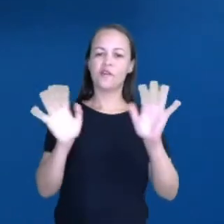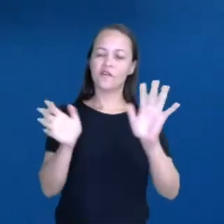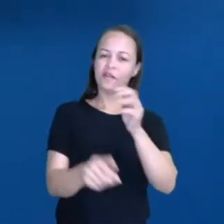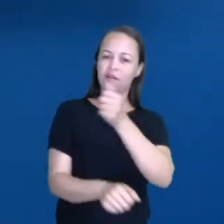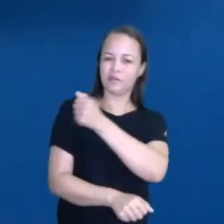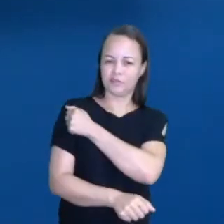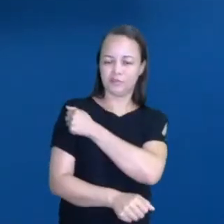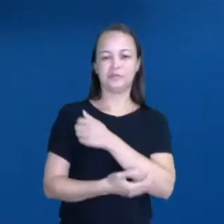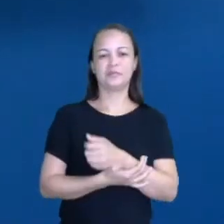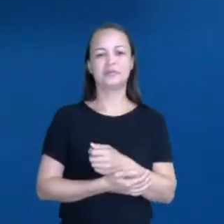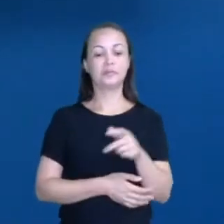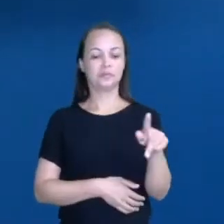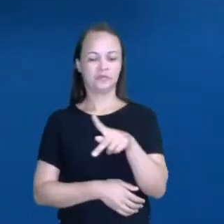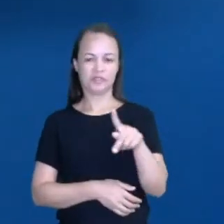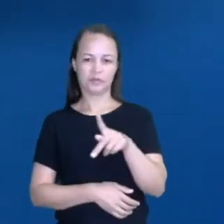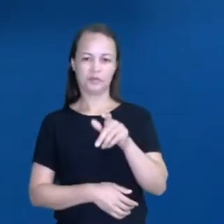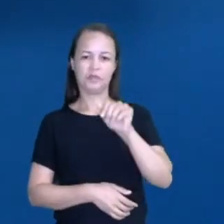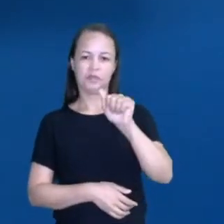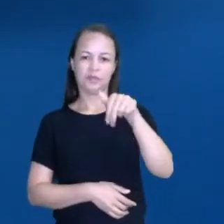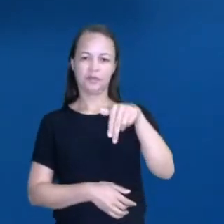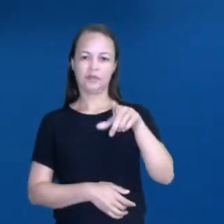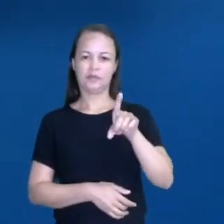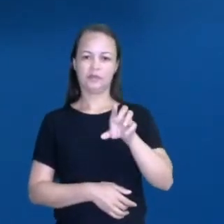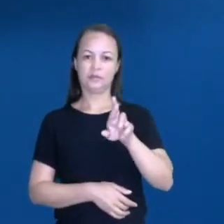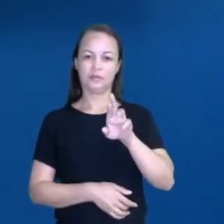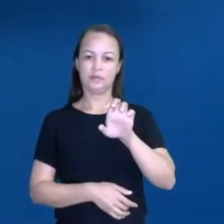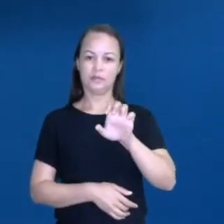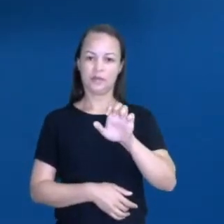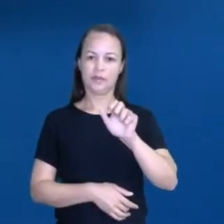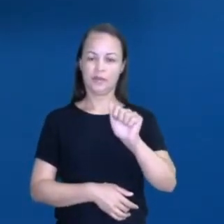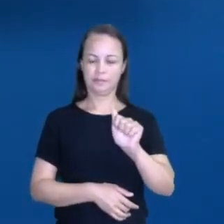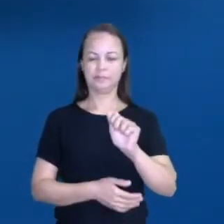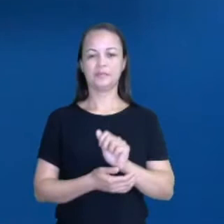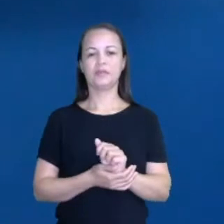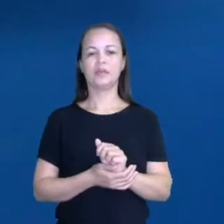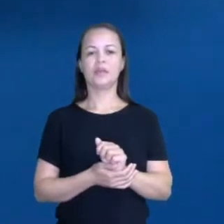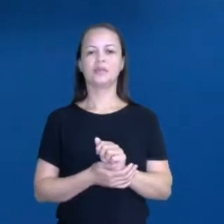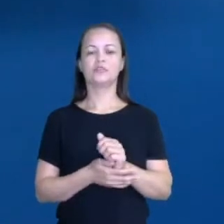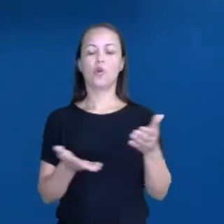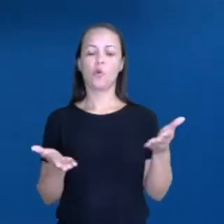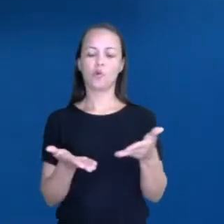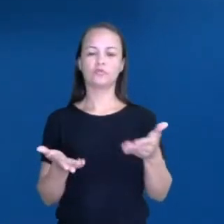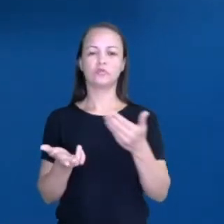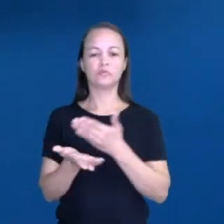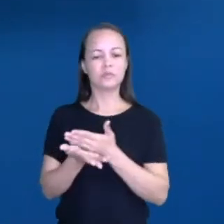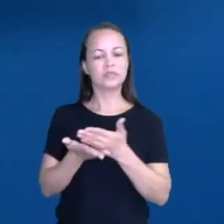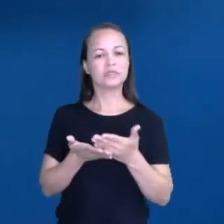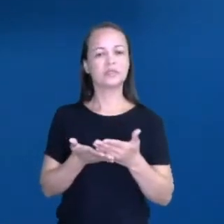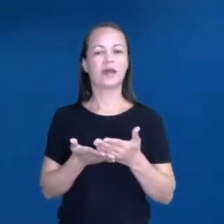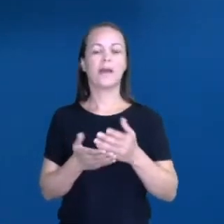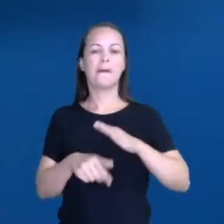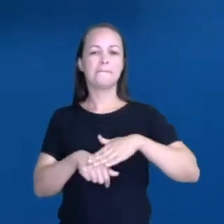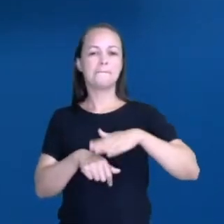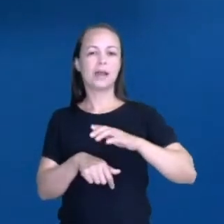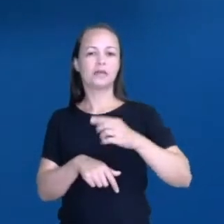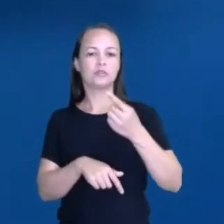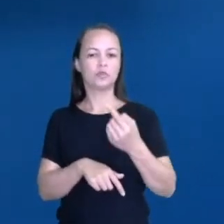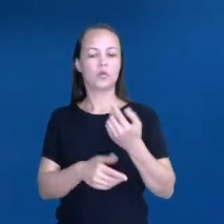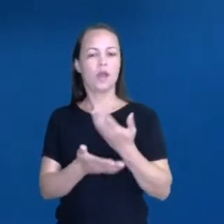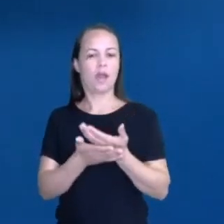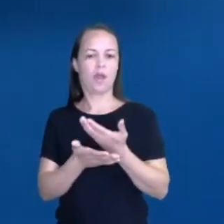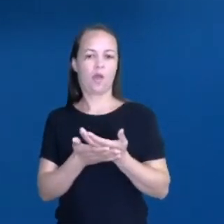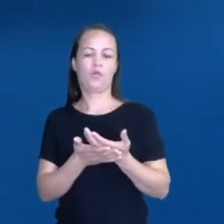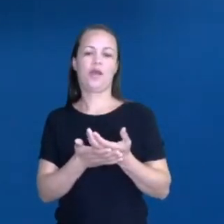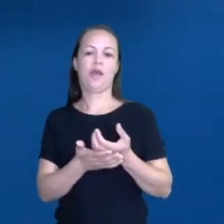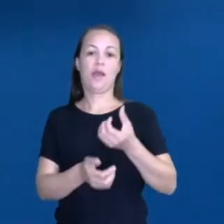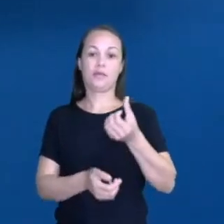pessoal, eu sou a professora Andréia e hoje nós vamos iniciar mais uma aula, a 6ª aula de Ciências da